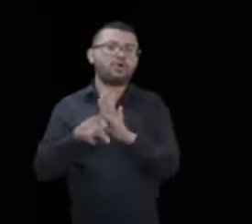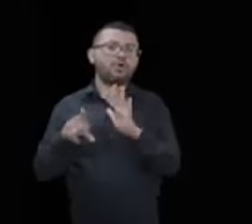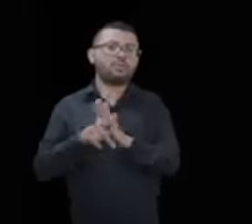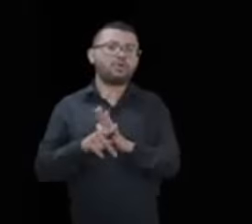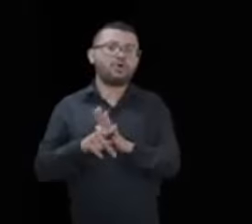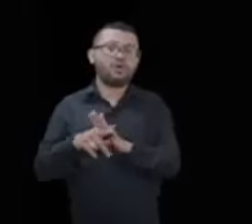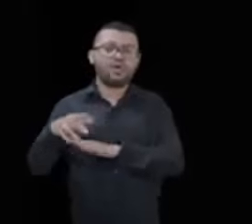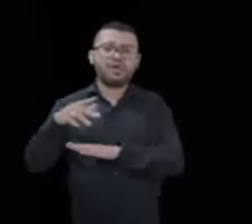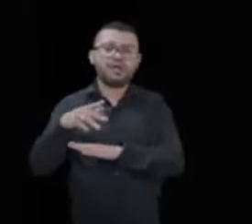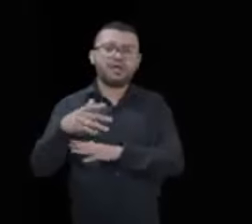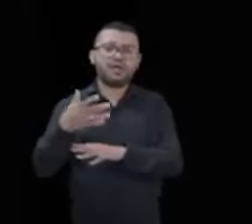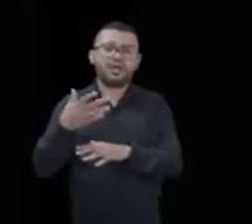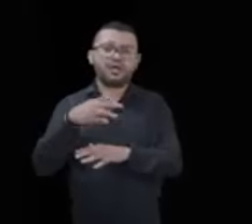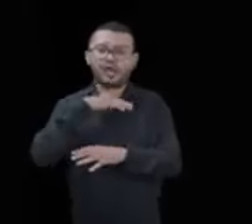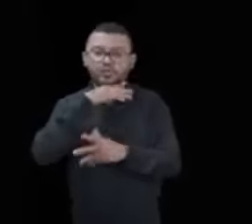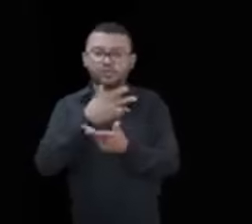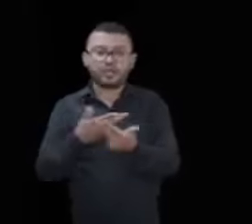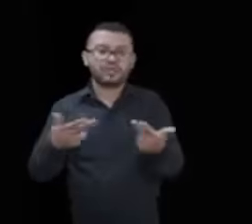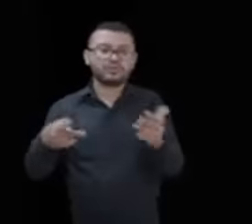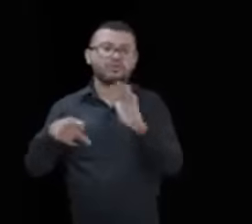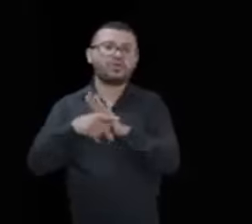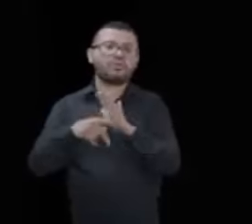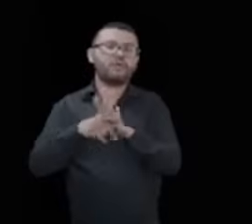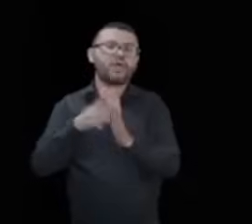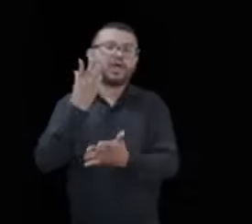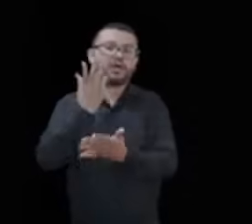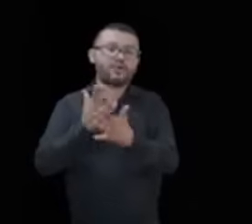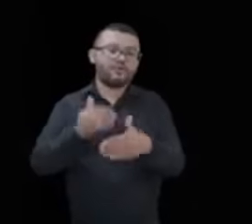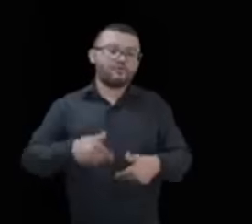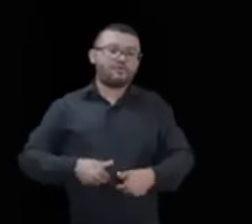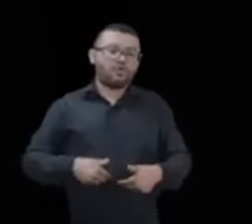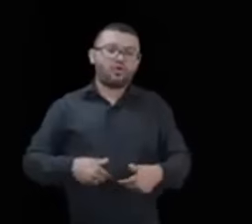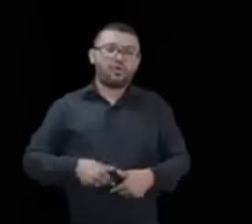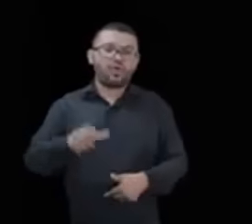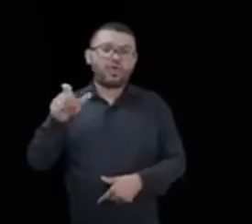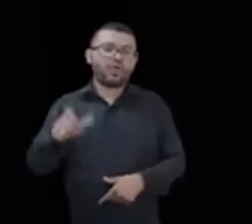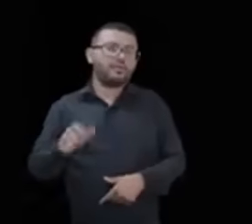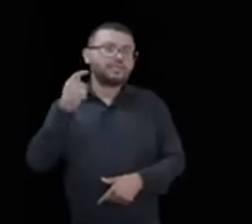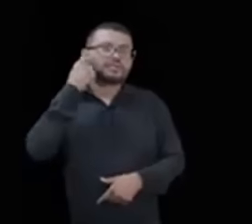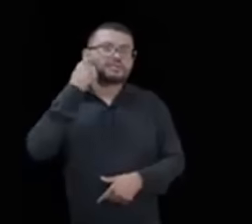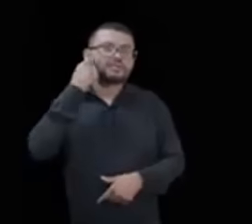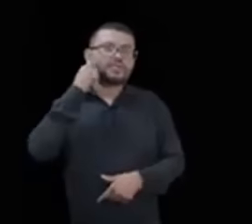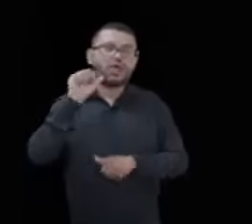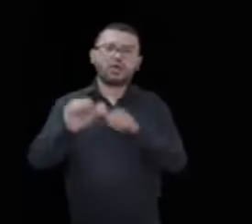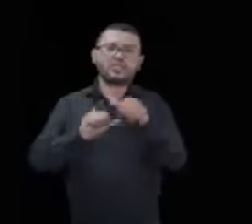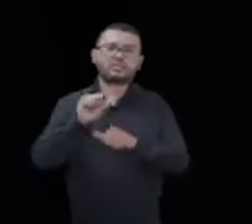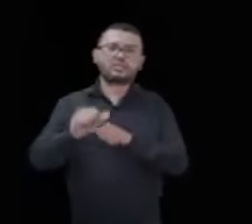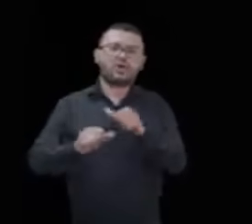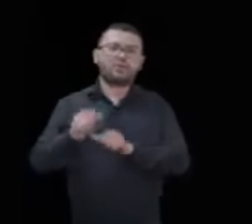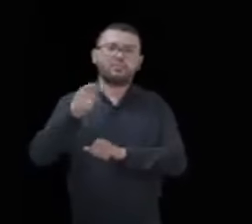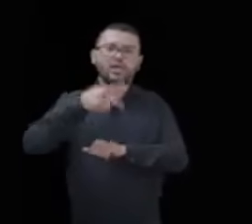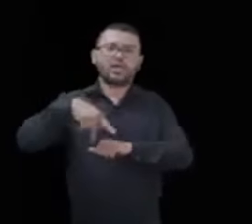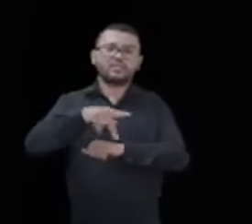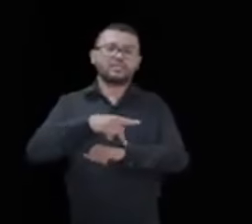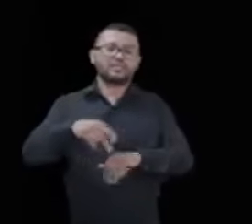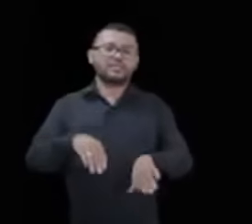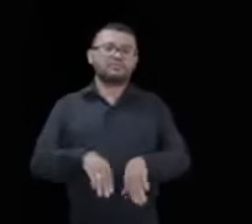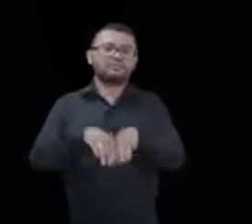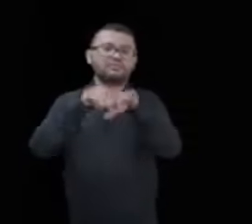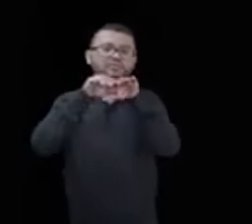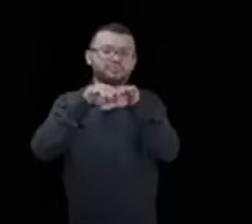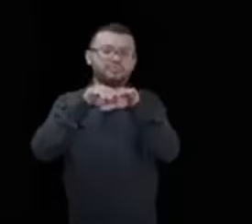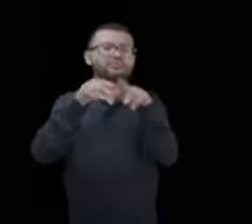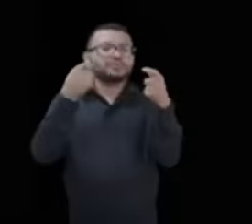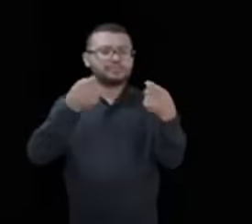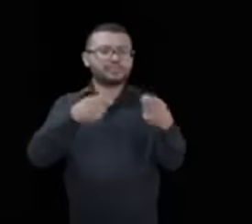brasileiro, é a riqueza para a gente combater a fome e a miséria, para a gente construir um país de igualdade. Nós